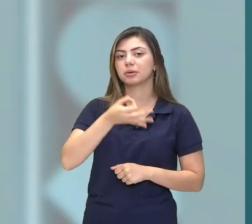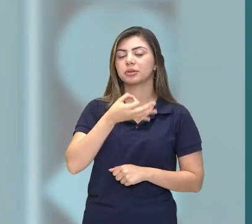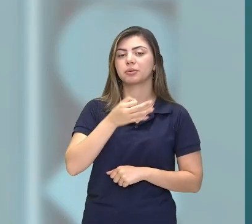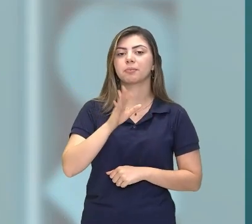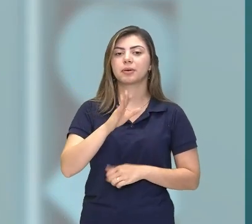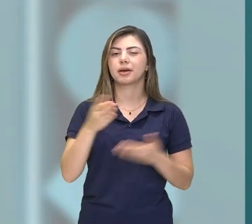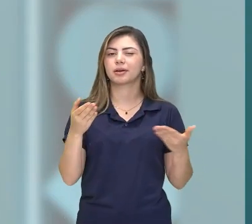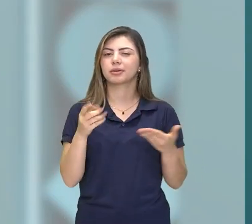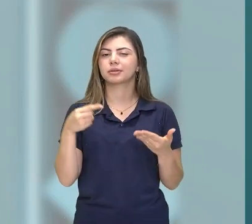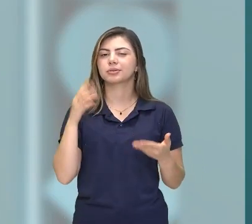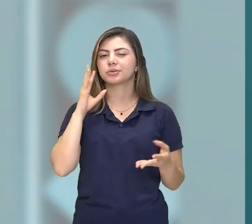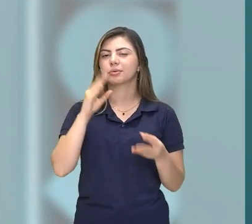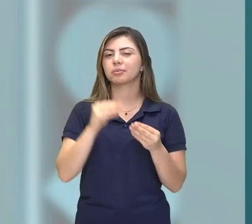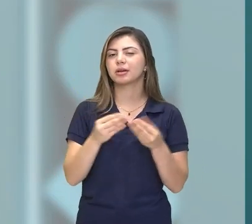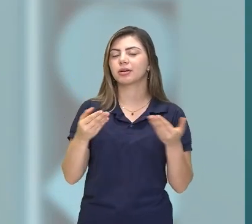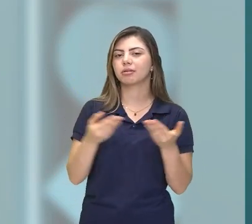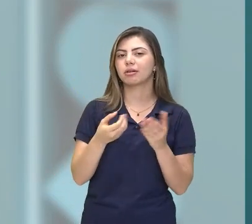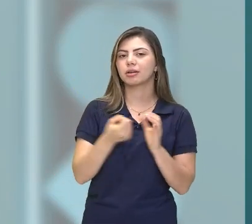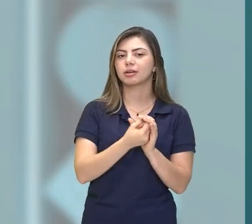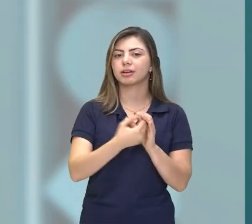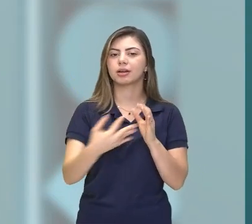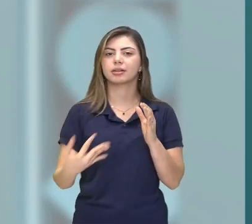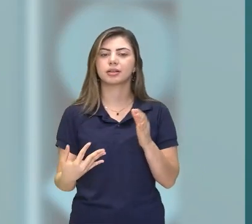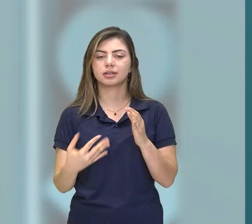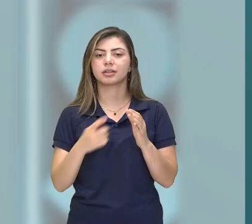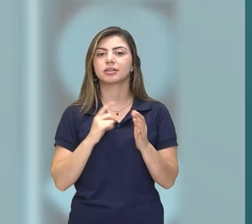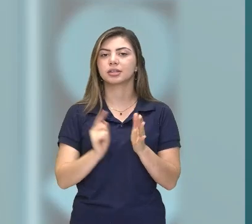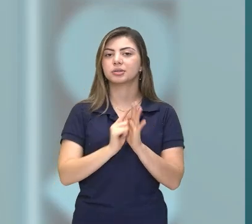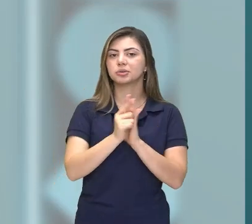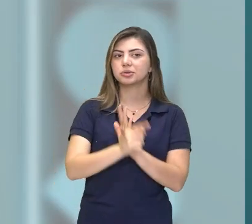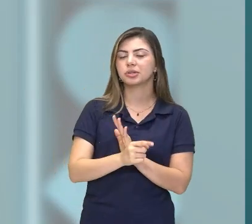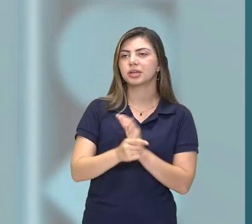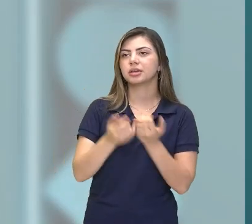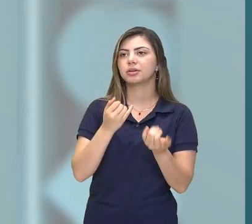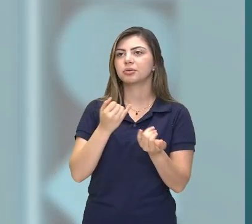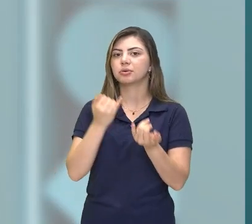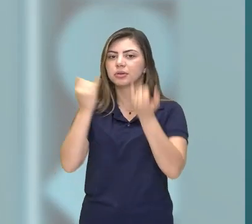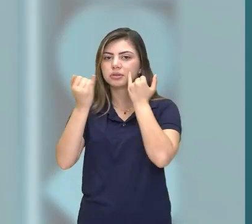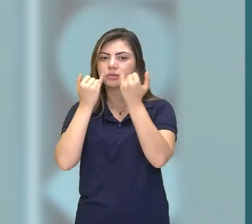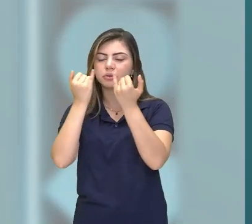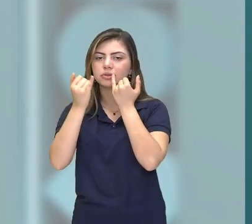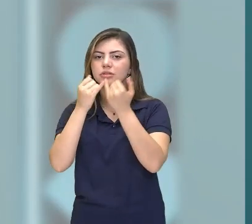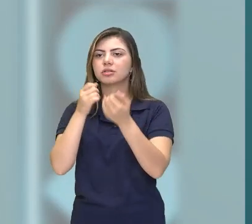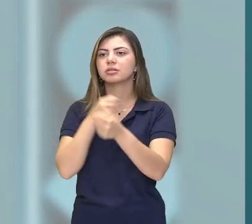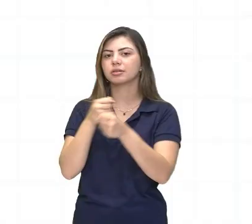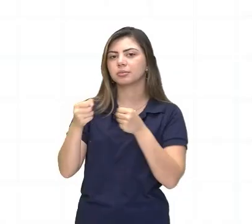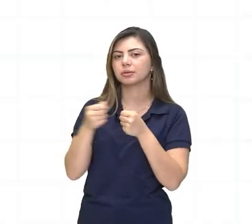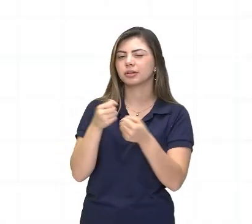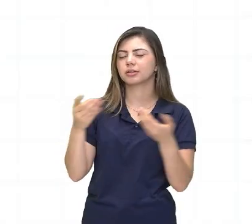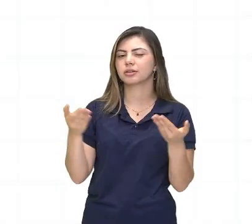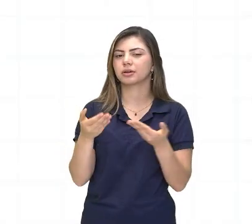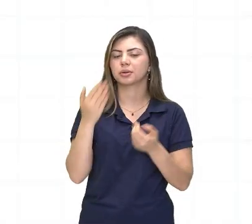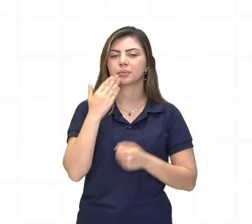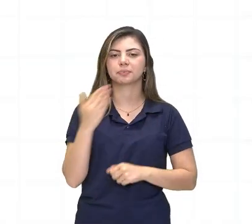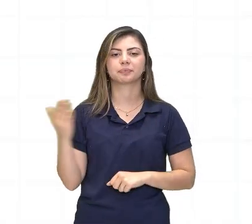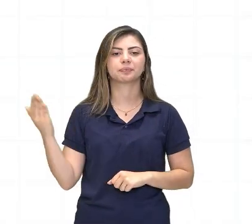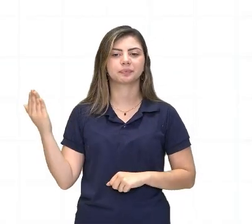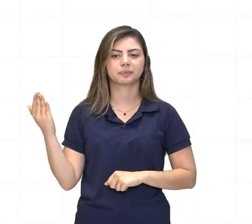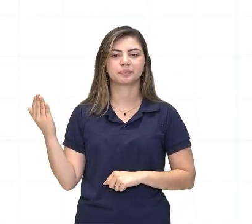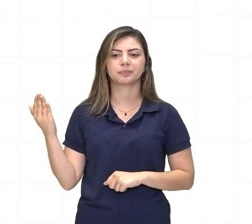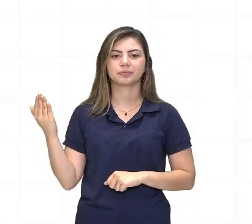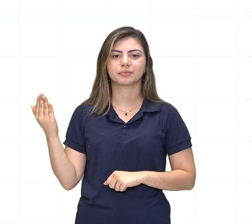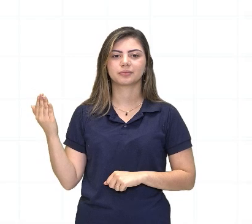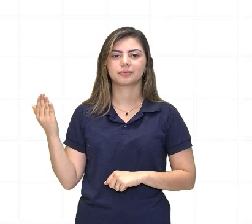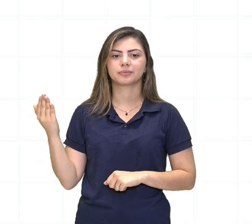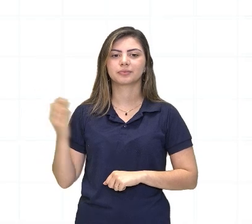os elementos do gênero reportagem, de notícia e de outros que nós vamos trazer é importante. Observem comigo, então, a reportagem. Eu tenho aqui o